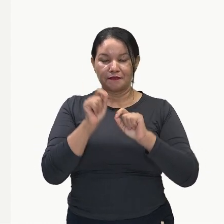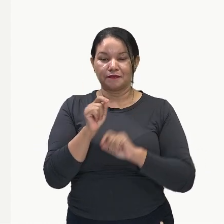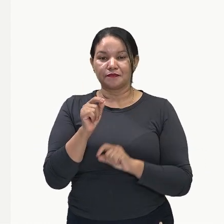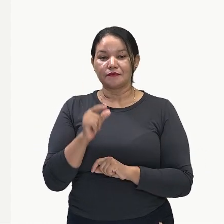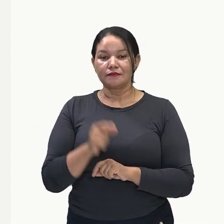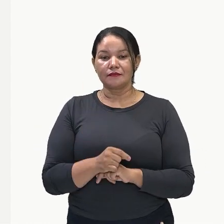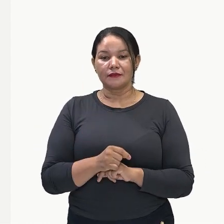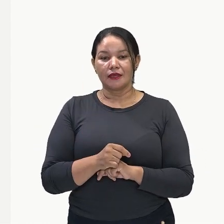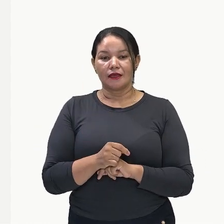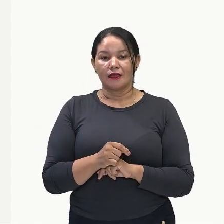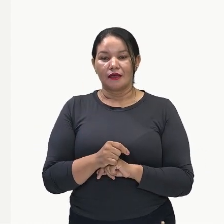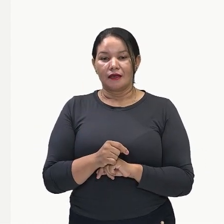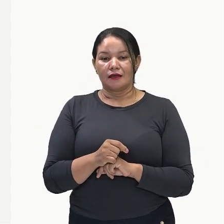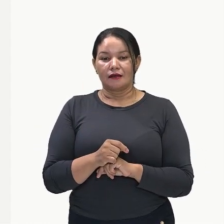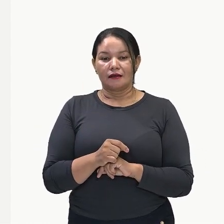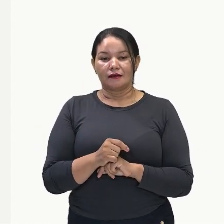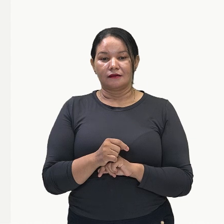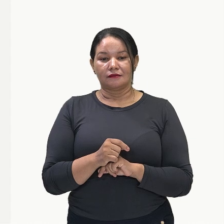não tem, ó,